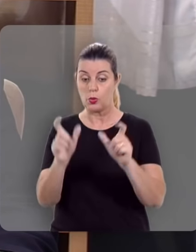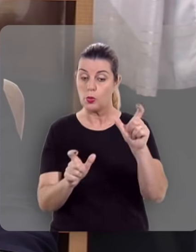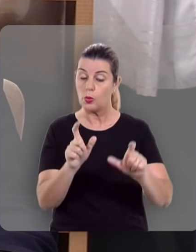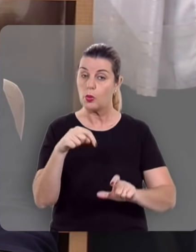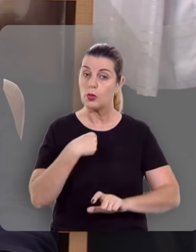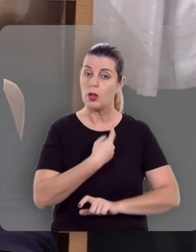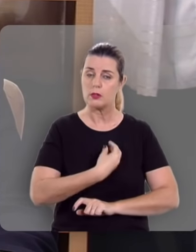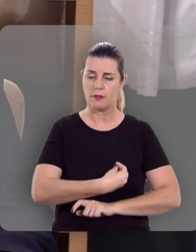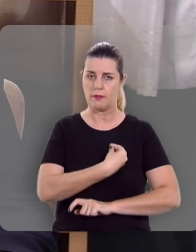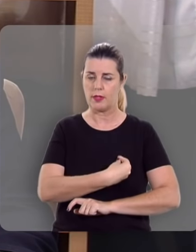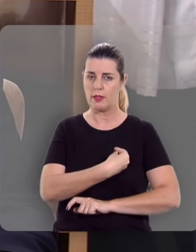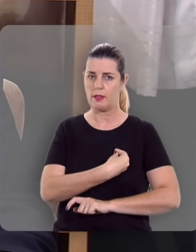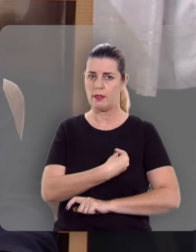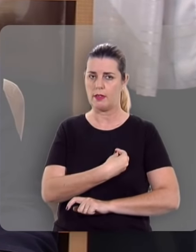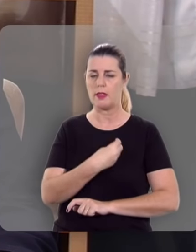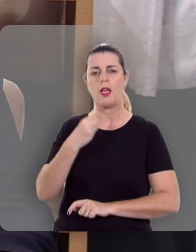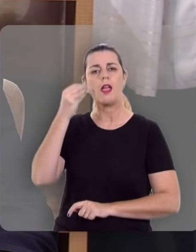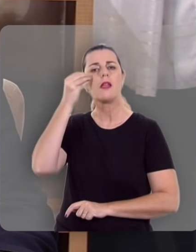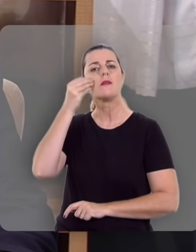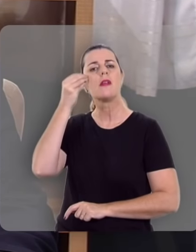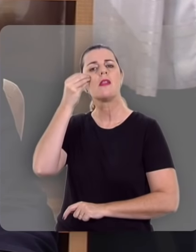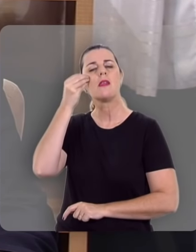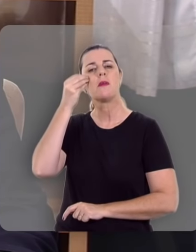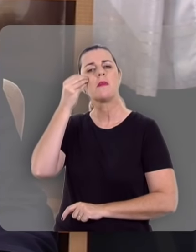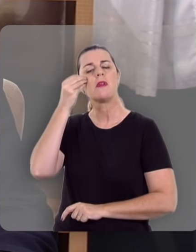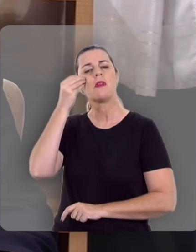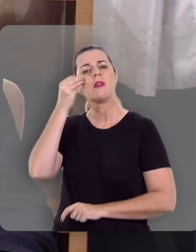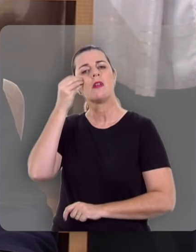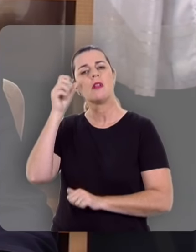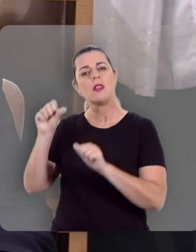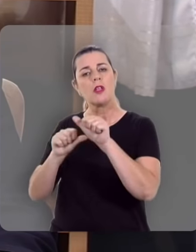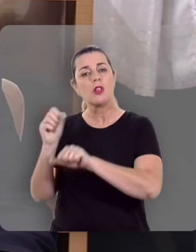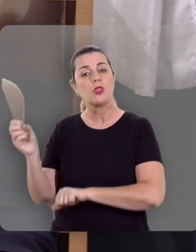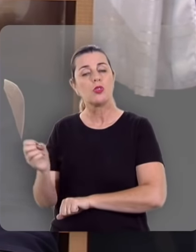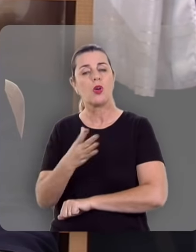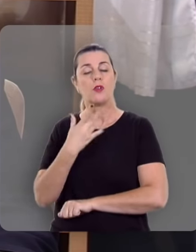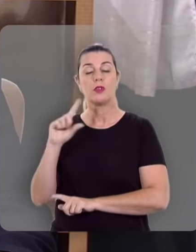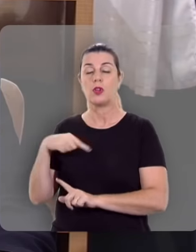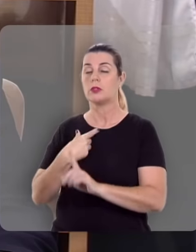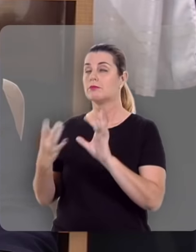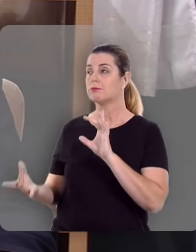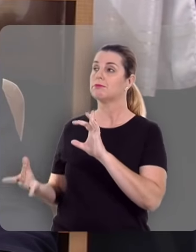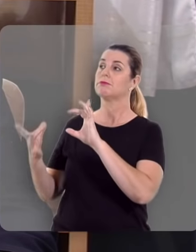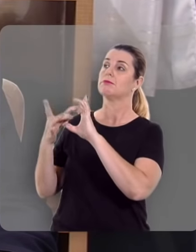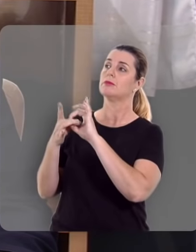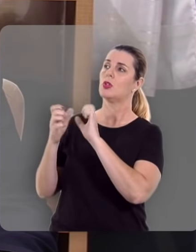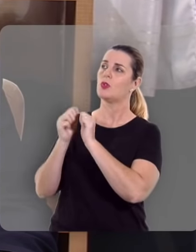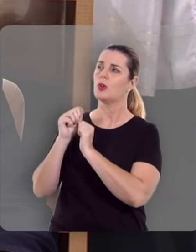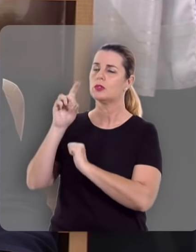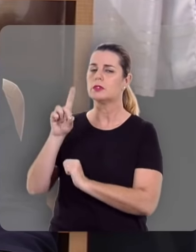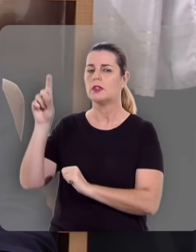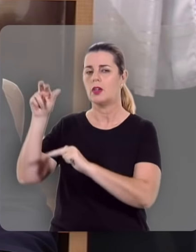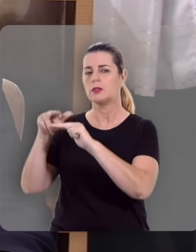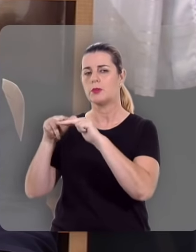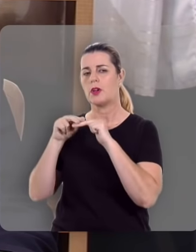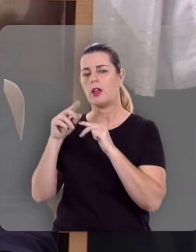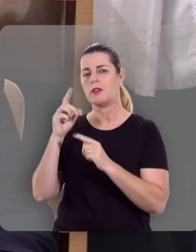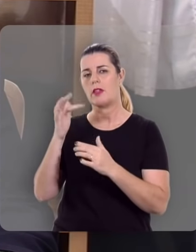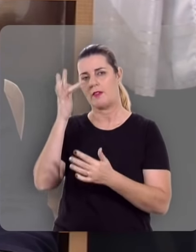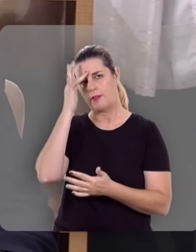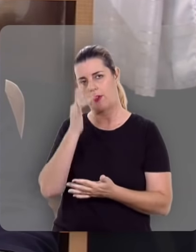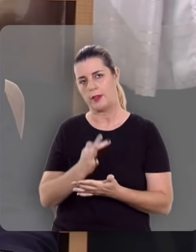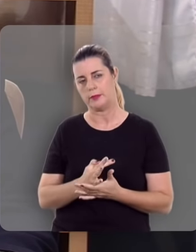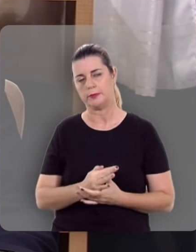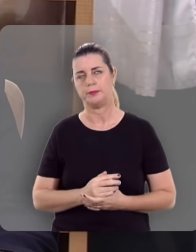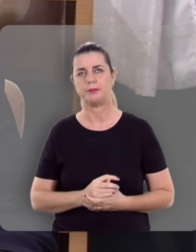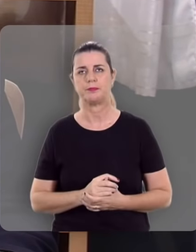da nossa vida experimentem restauração, que nós sejamos reconciliados com Deus pela fé mediante a